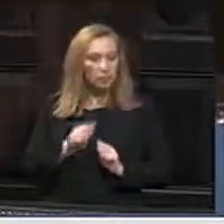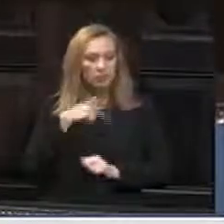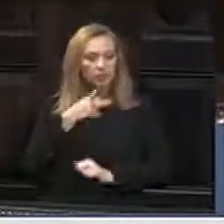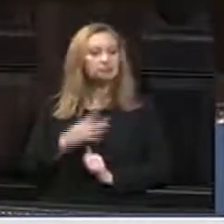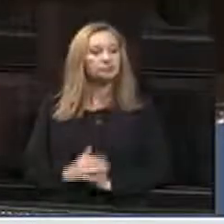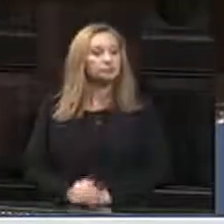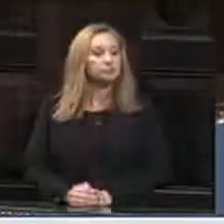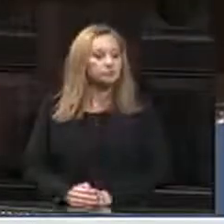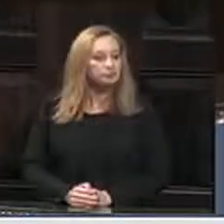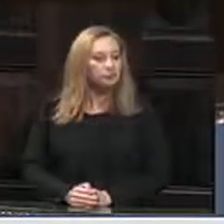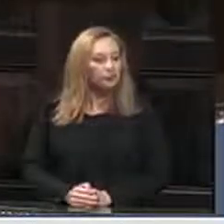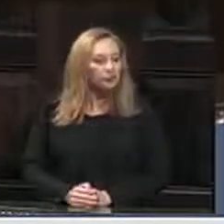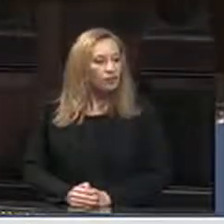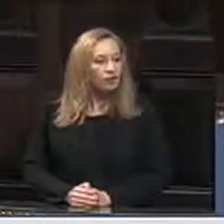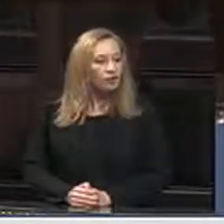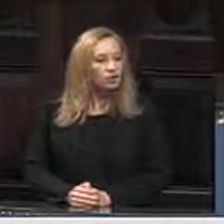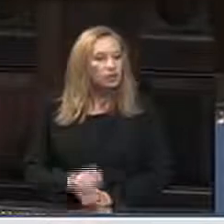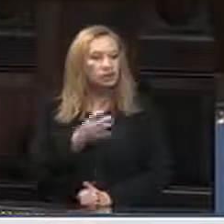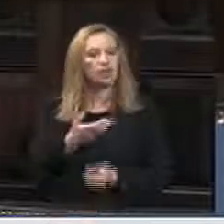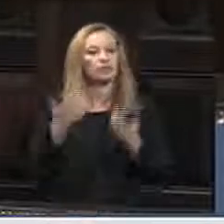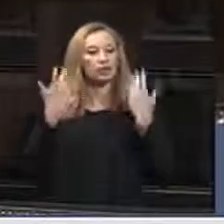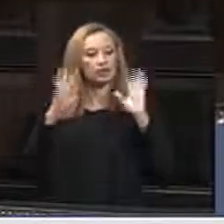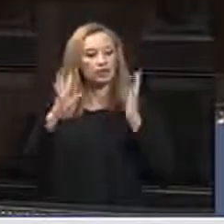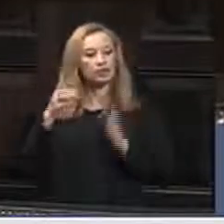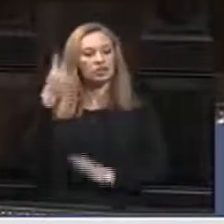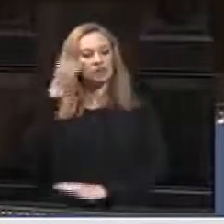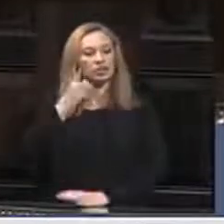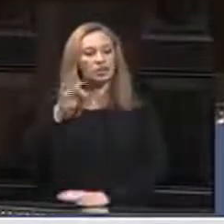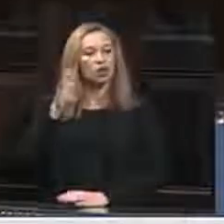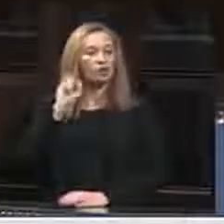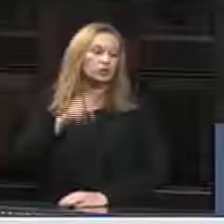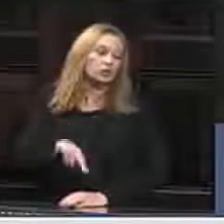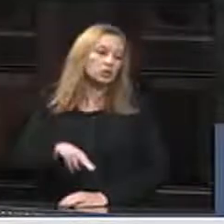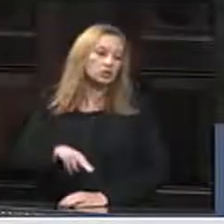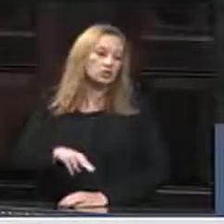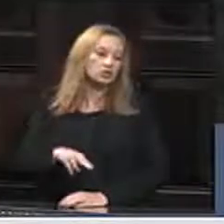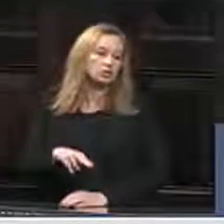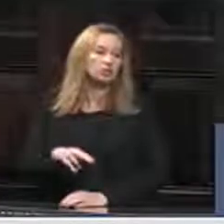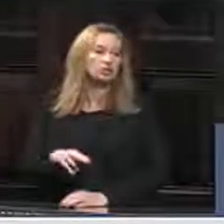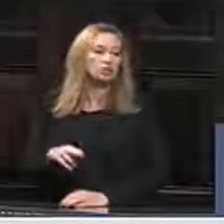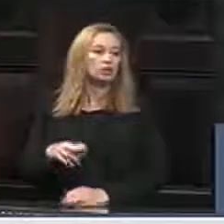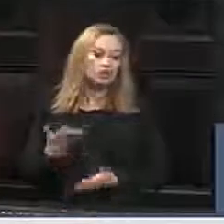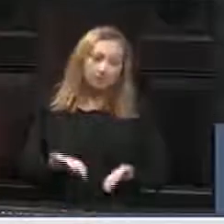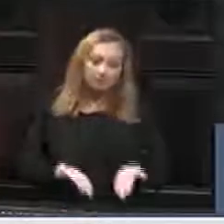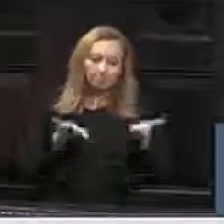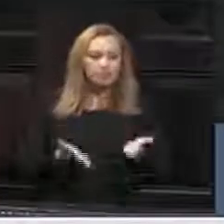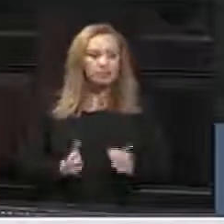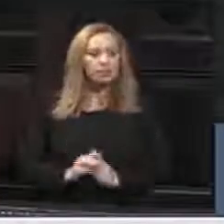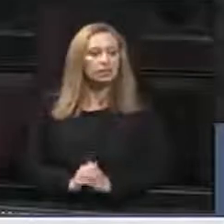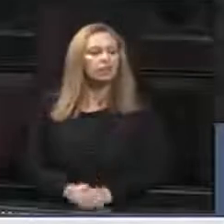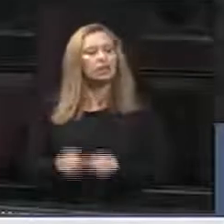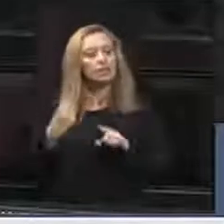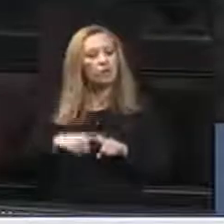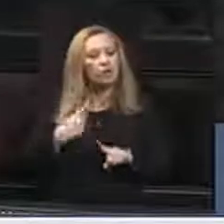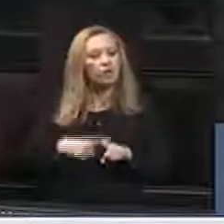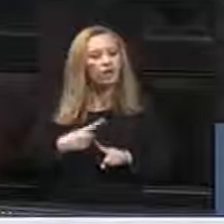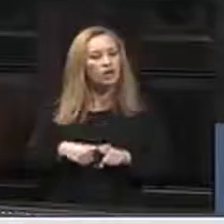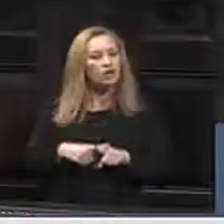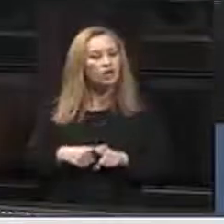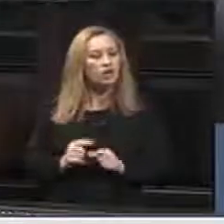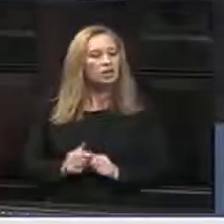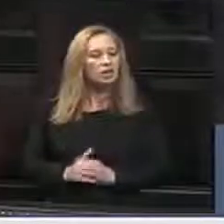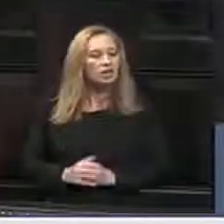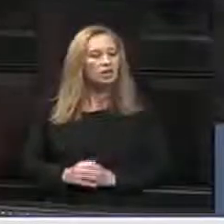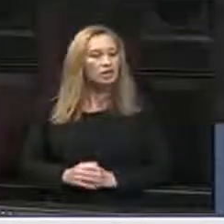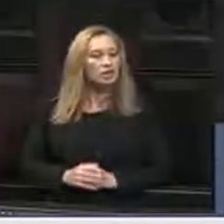prazer. Não. Eu queria aqui parabenizar o deputado Robinson Leite por essa iniciativa, porque dessa forma a